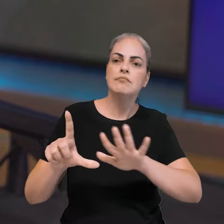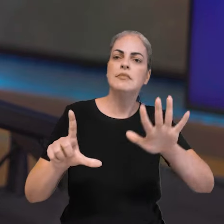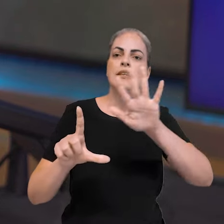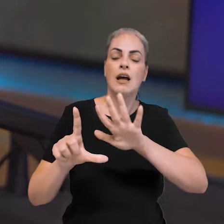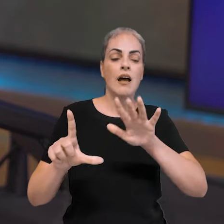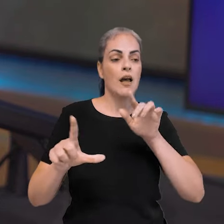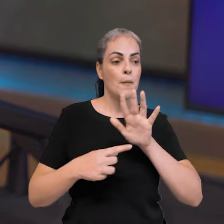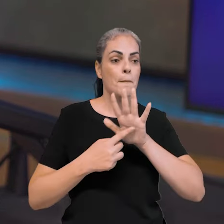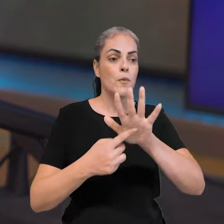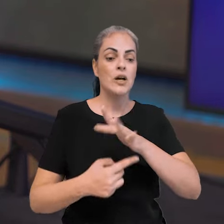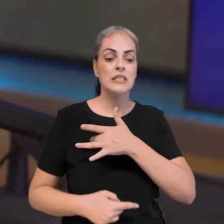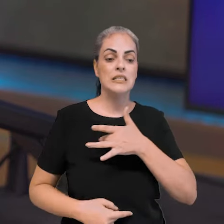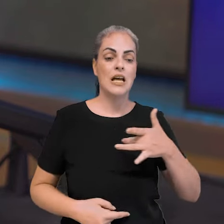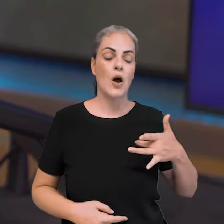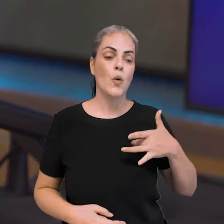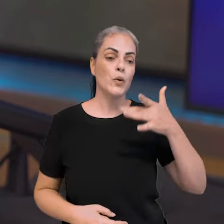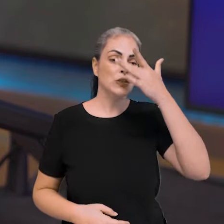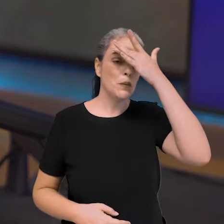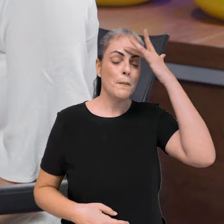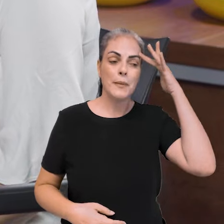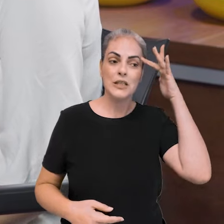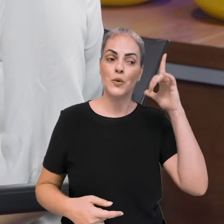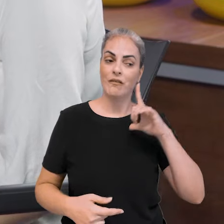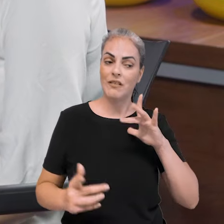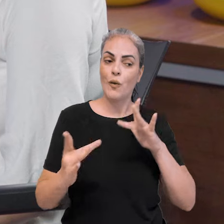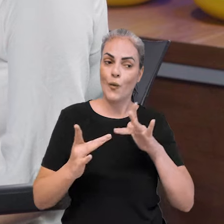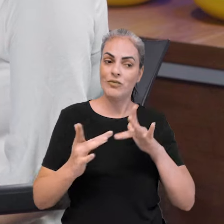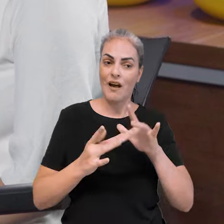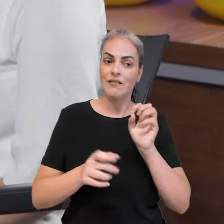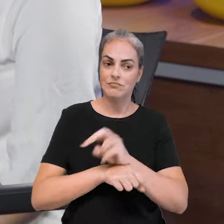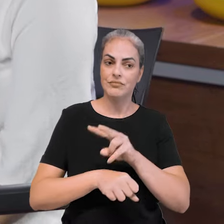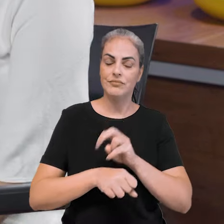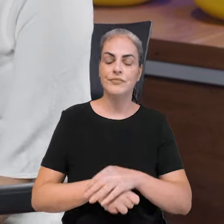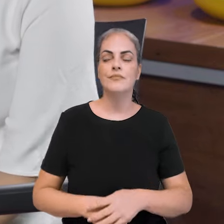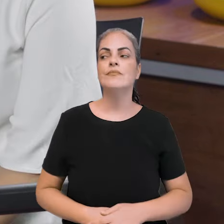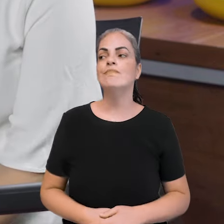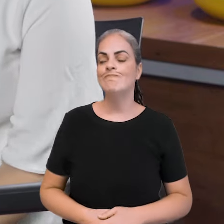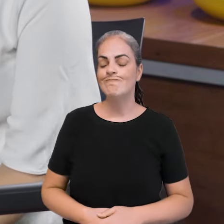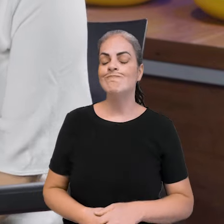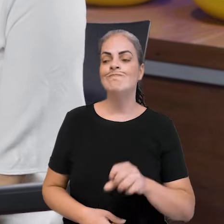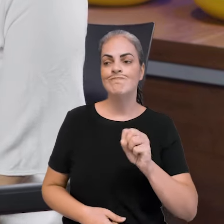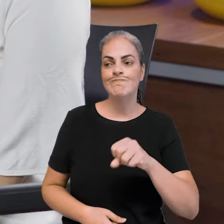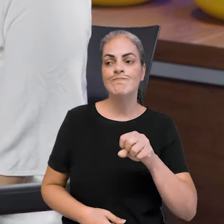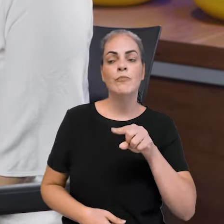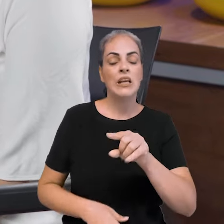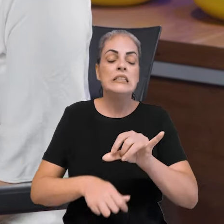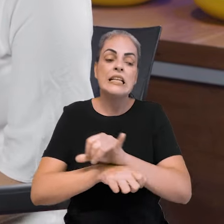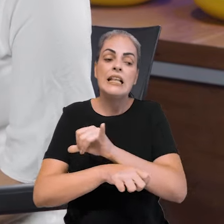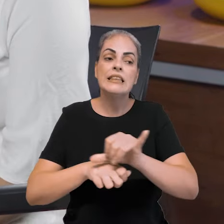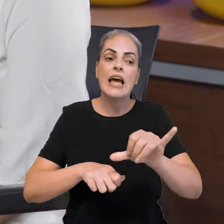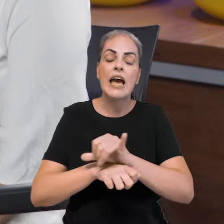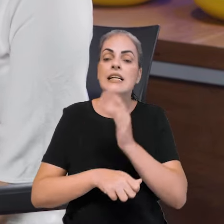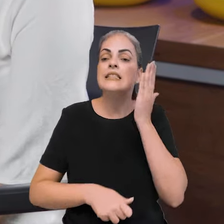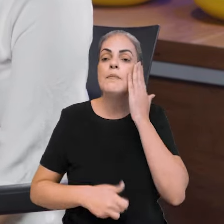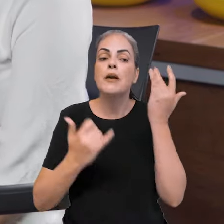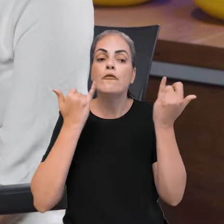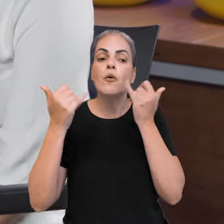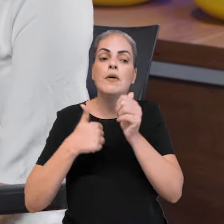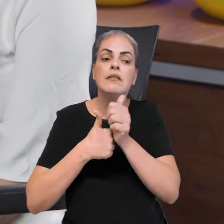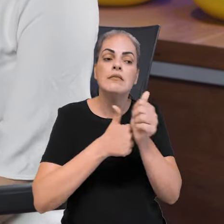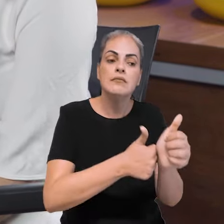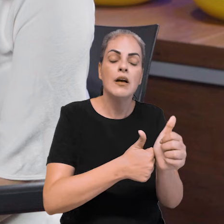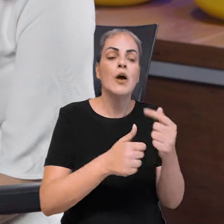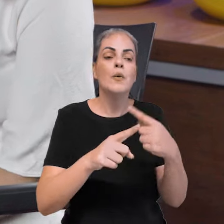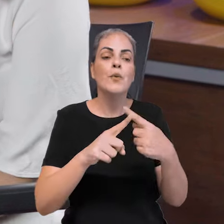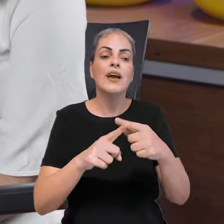das populações expostas a agrotóxicos? O painel, ele é uma ferramenta de monitoramento da implementação